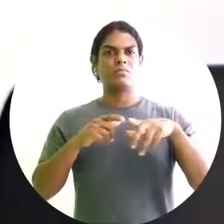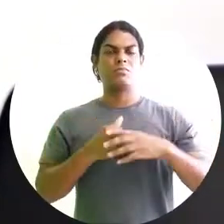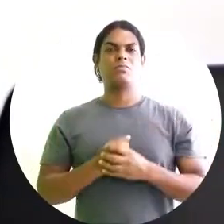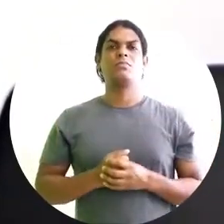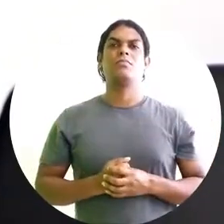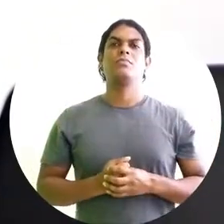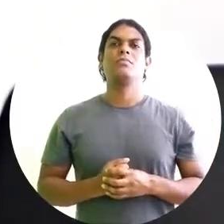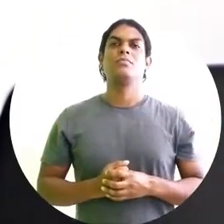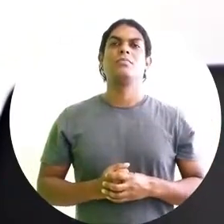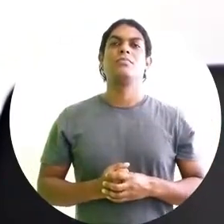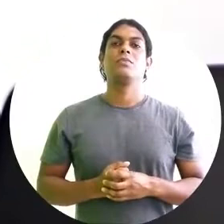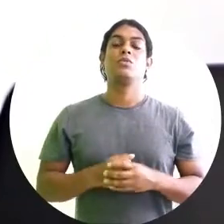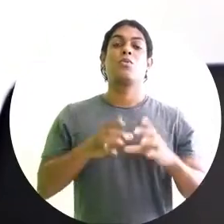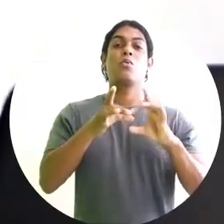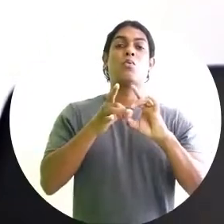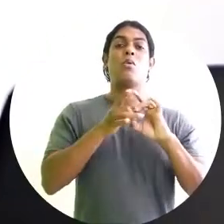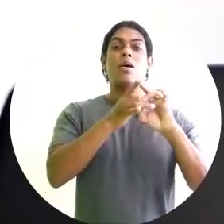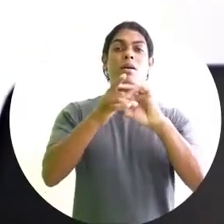é que com a